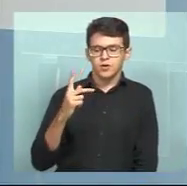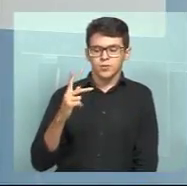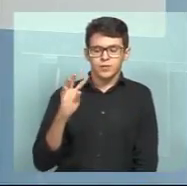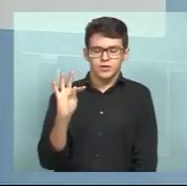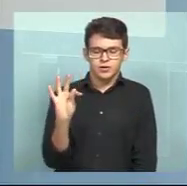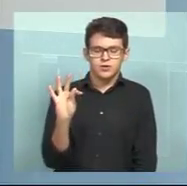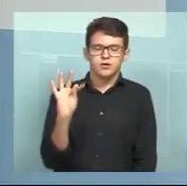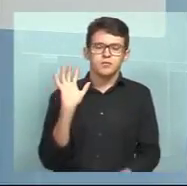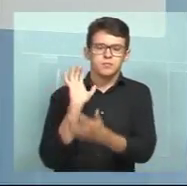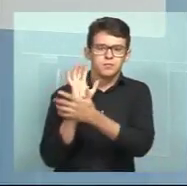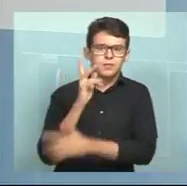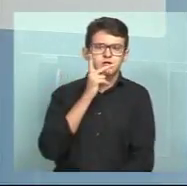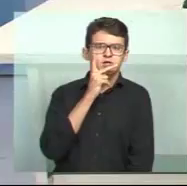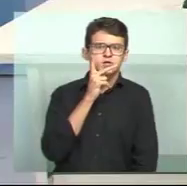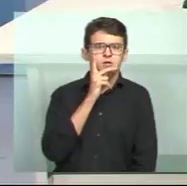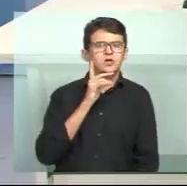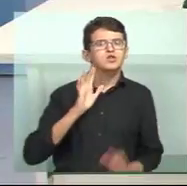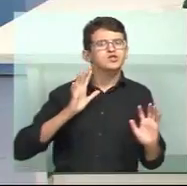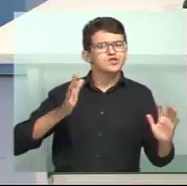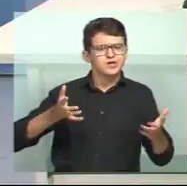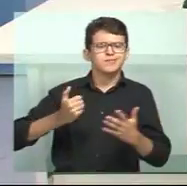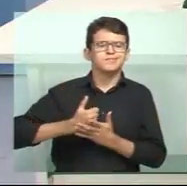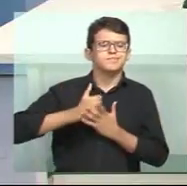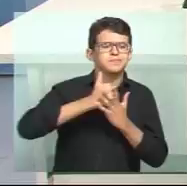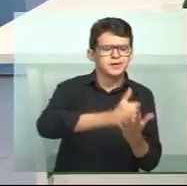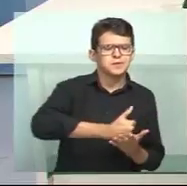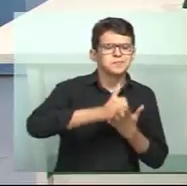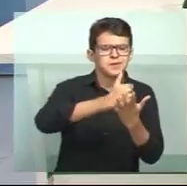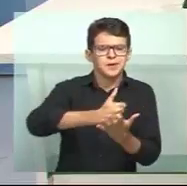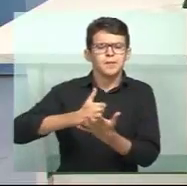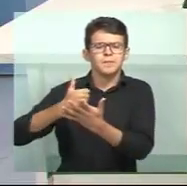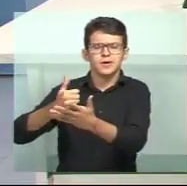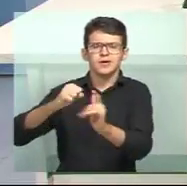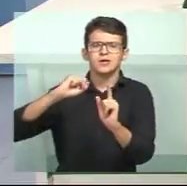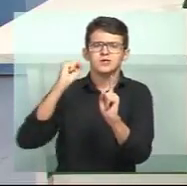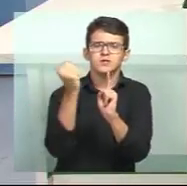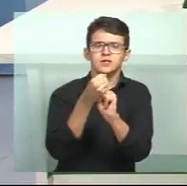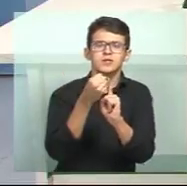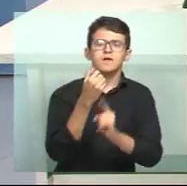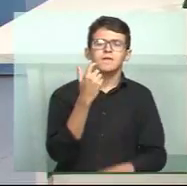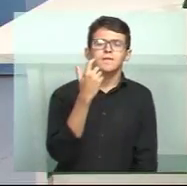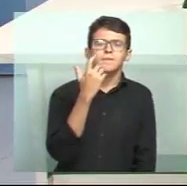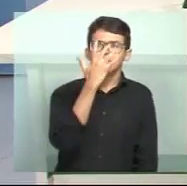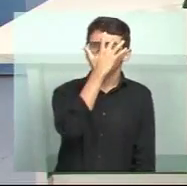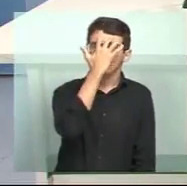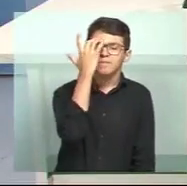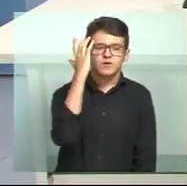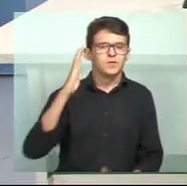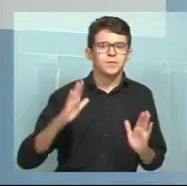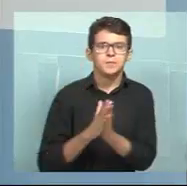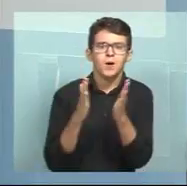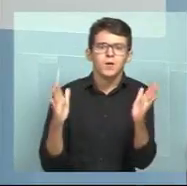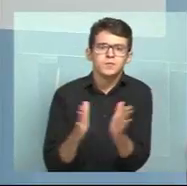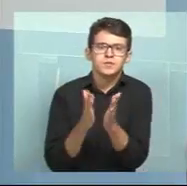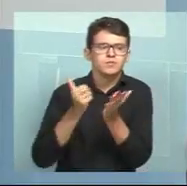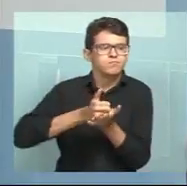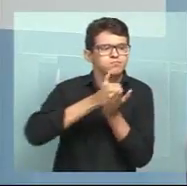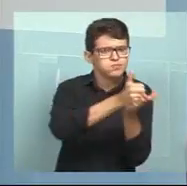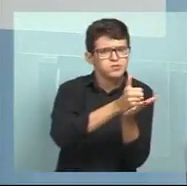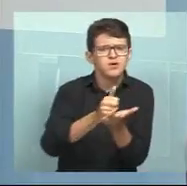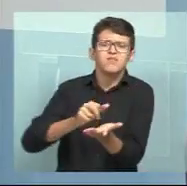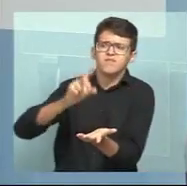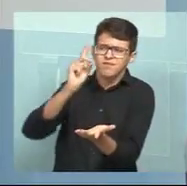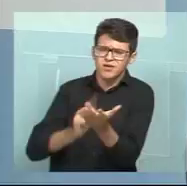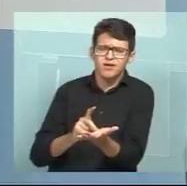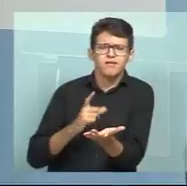E foi muito, Luiz. Sem dúvida, sem dúvida. Que foi muito. Sem dúvida. Que foi muito para esse país. Eles fizeram muito pelo país, mas o que eles